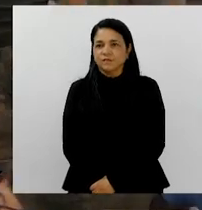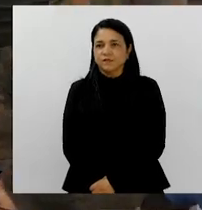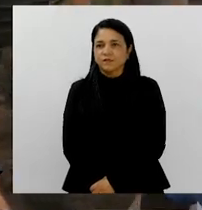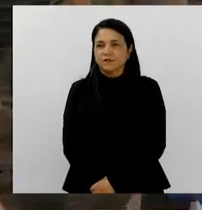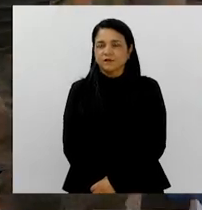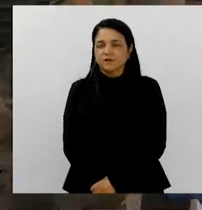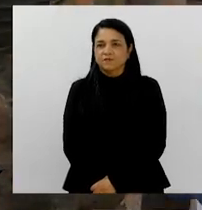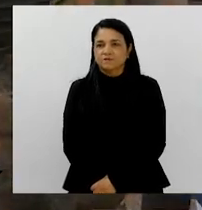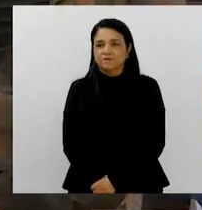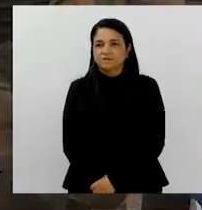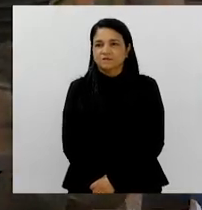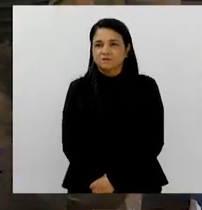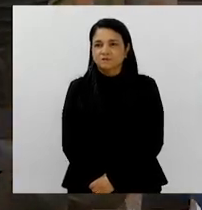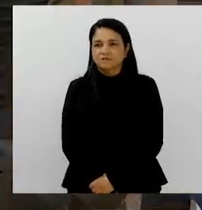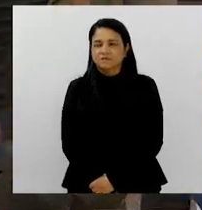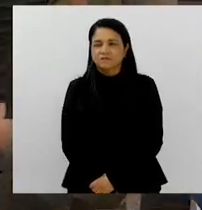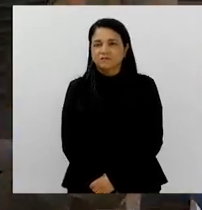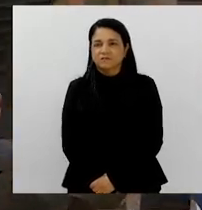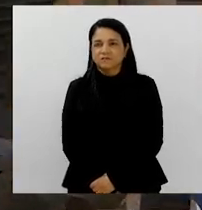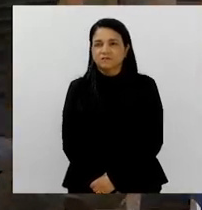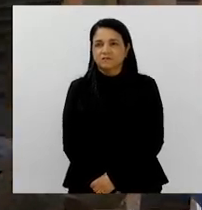O pessoal que está em cima do tablado é só da delegação?